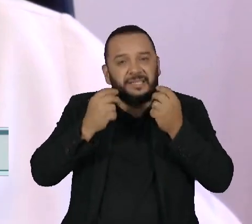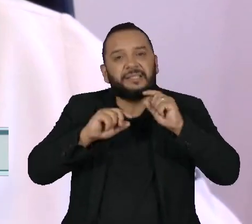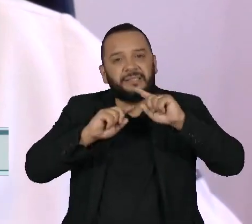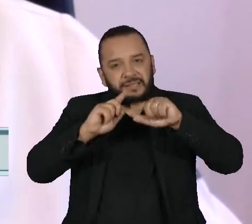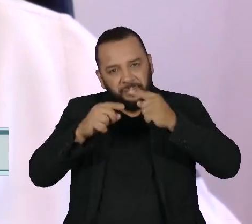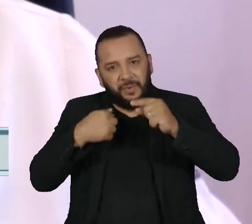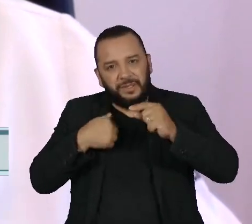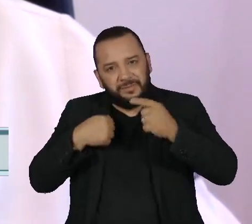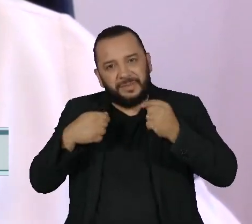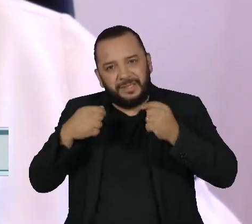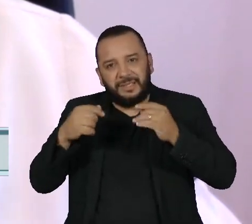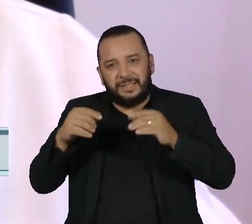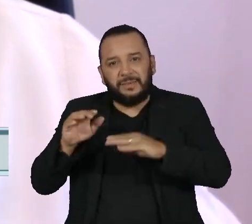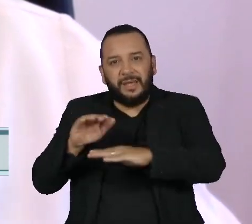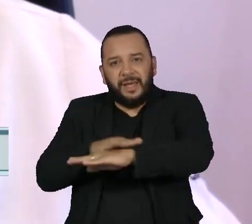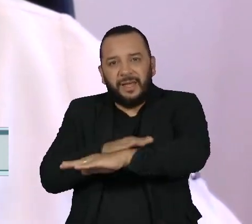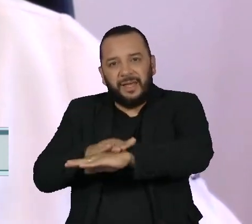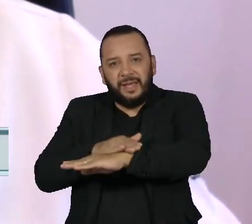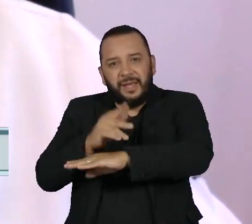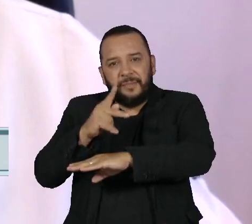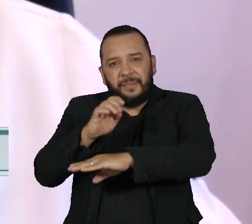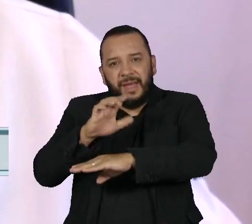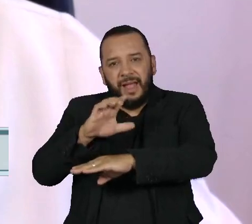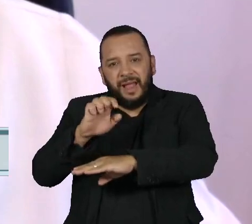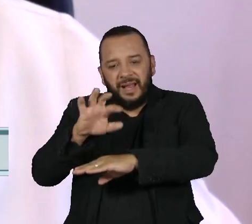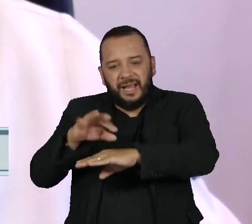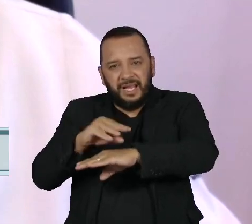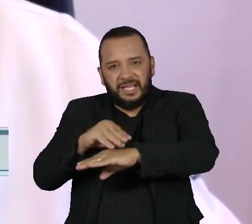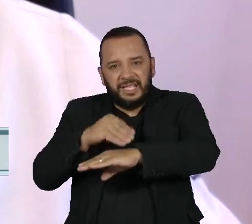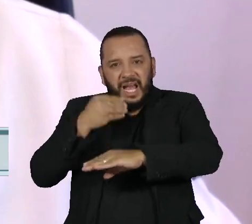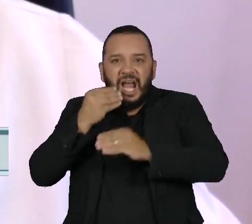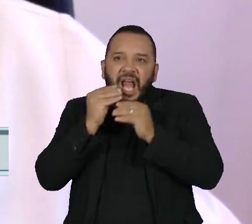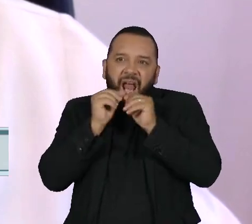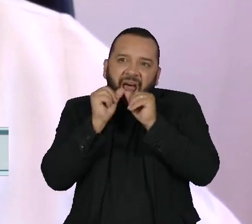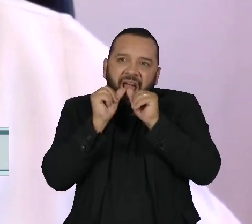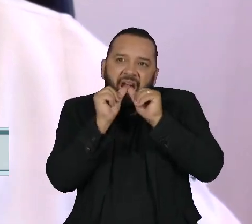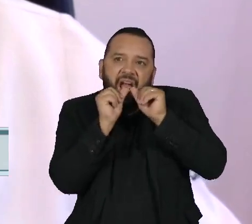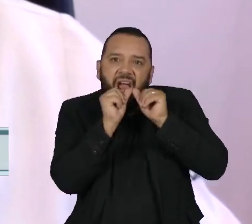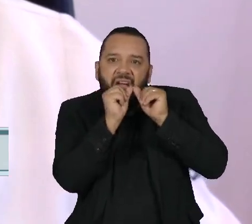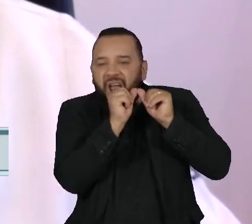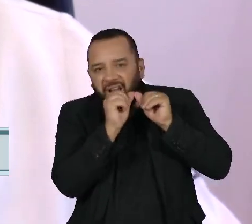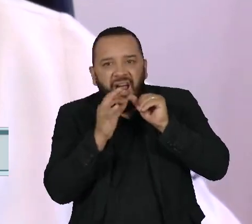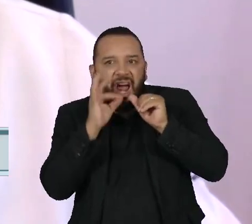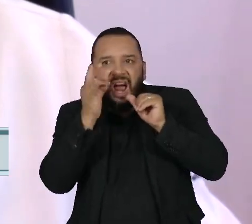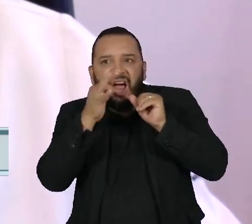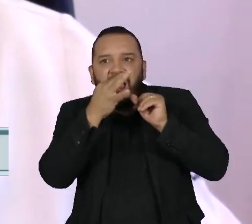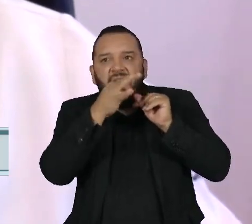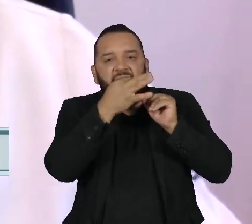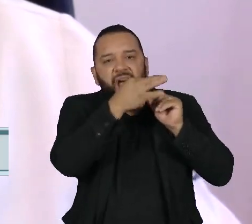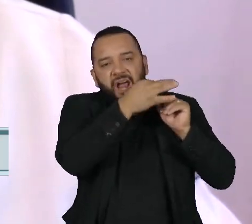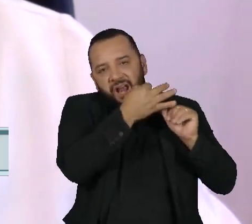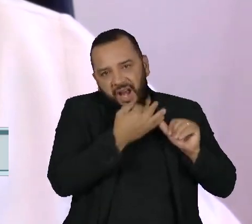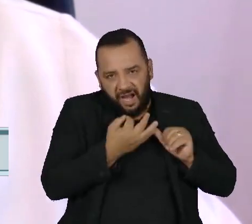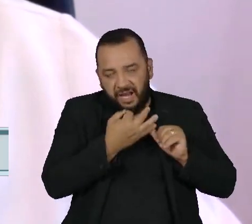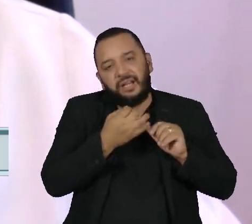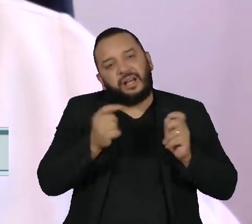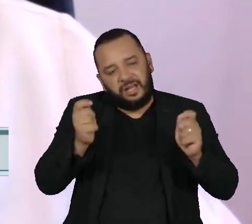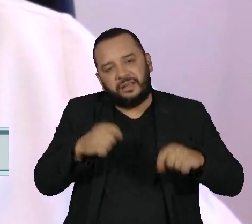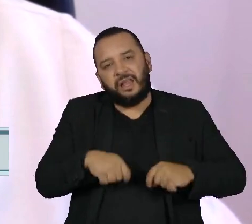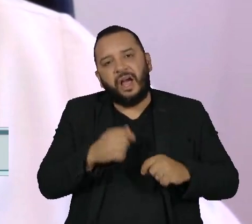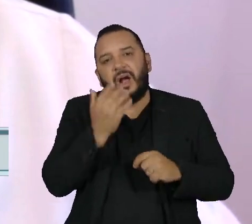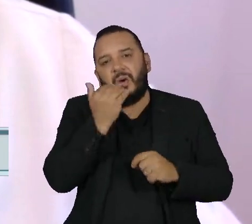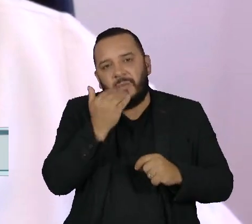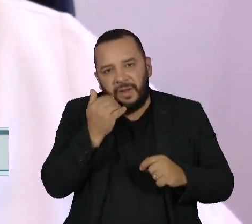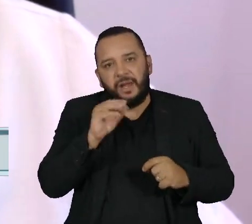a sua reabilitação para que ele possa ter depois uma comunicação efetiva e uma qualidade de deglutição, que é a capacidade de comer também dentro